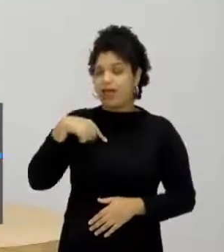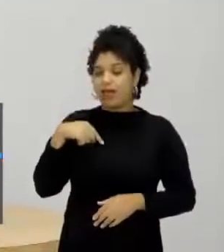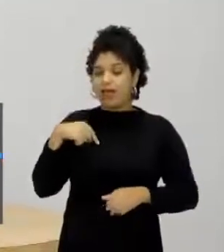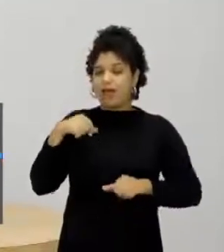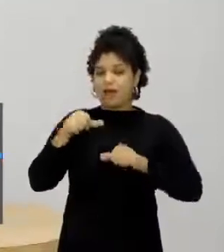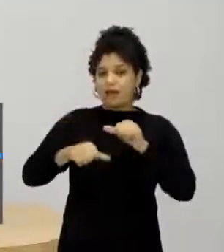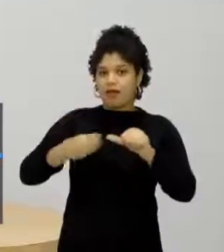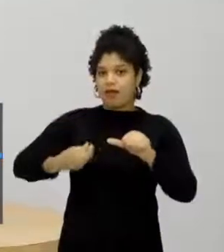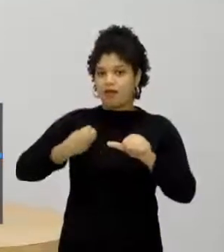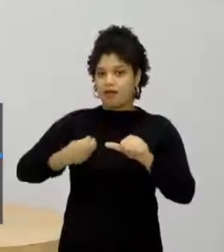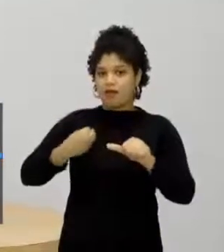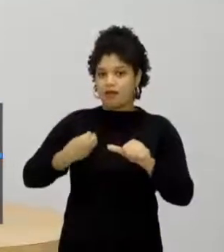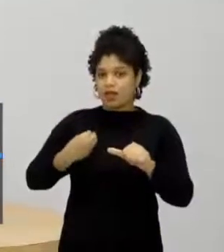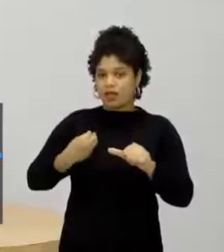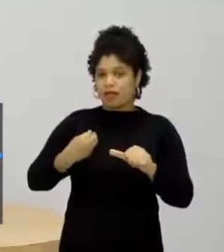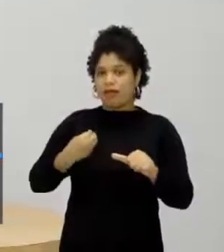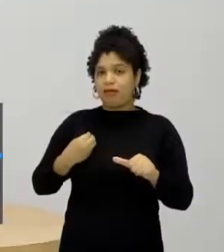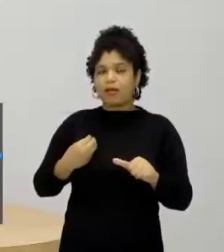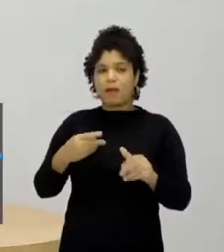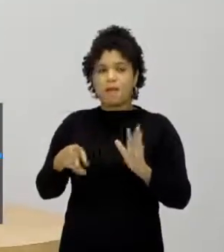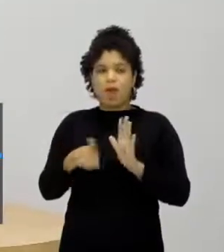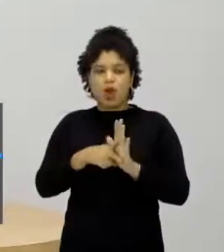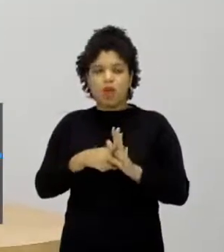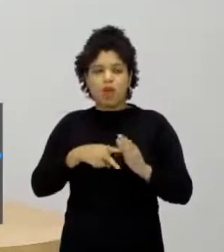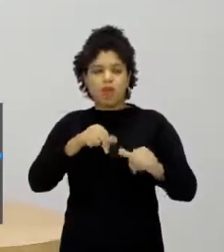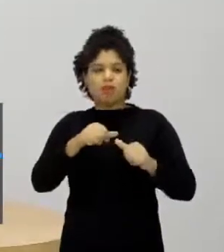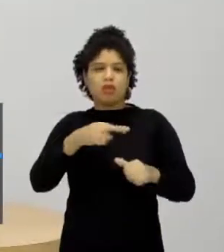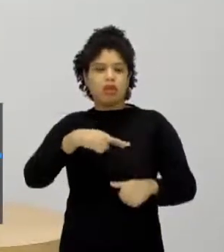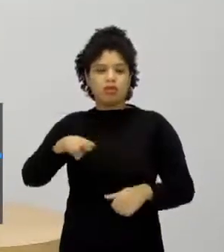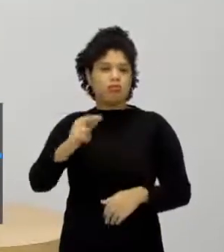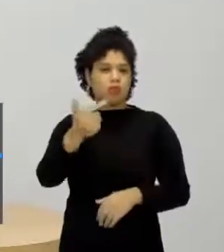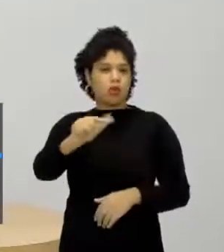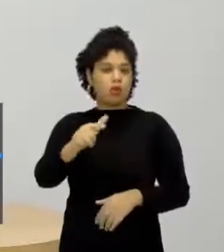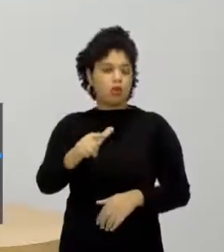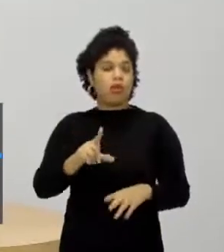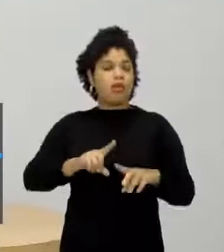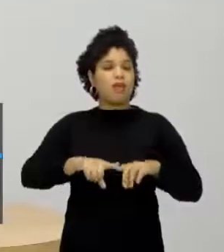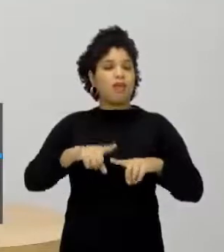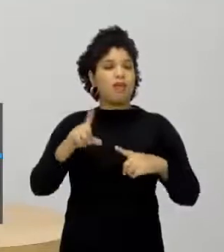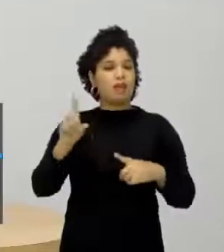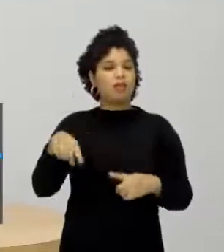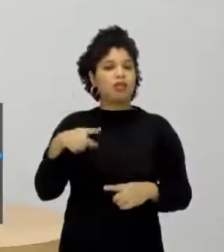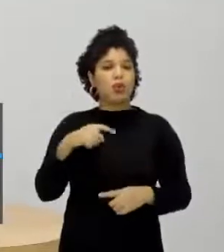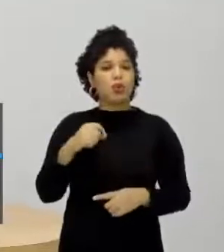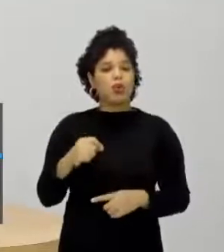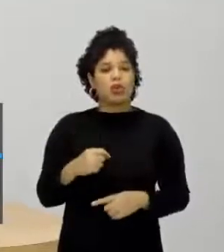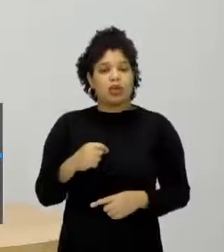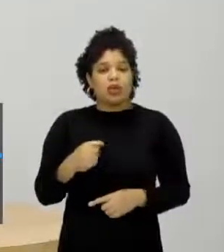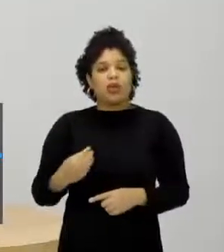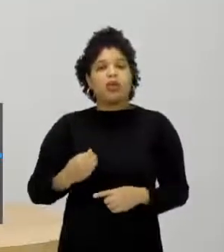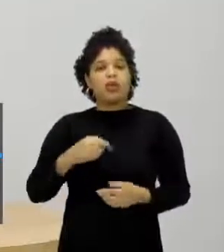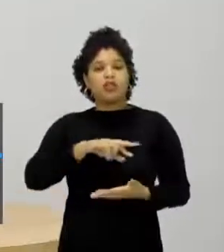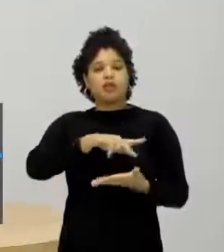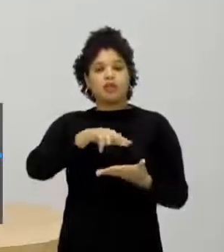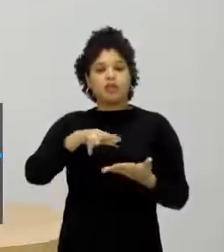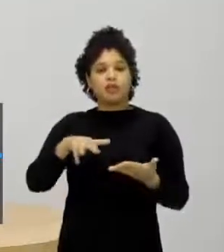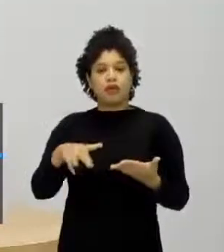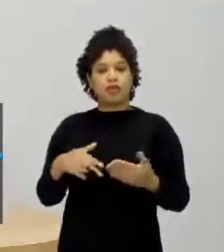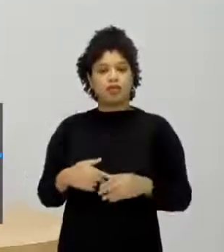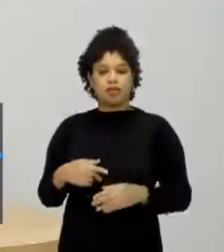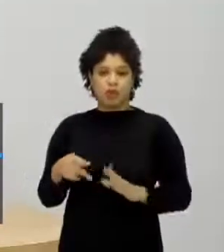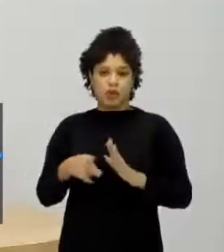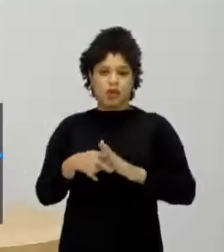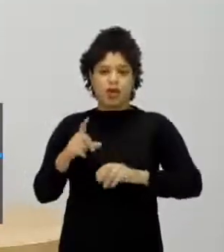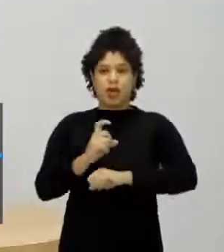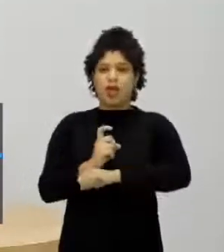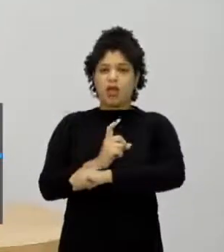não era uma questão religiosa, Isso. Mas era também uma questão de que as espécies elas não evoluíram. Então, da maneira